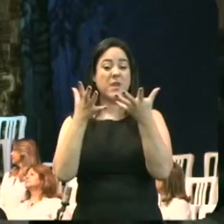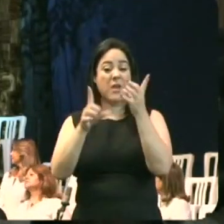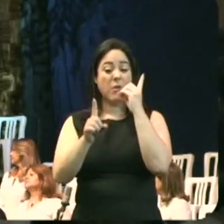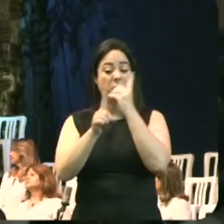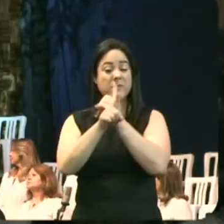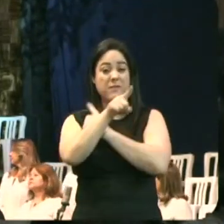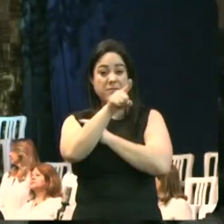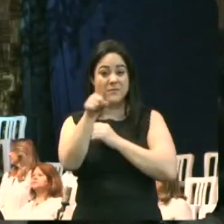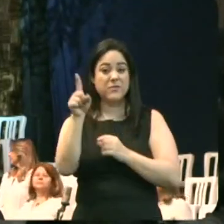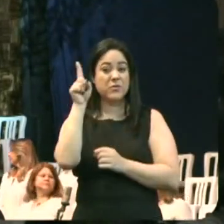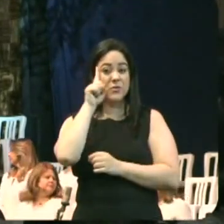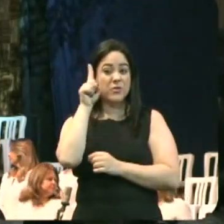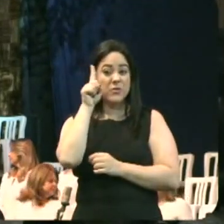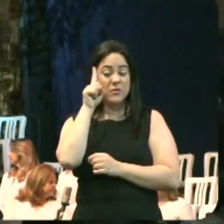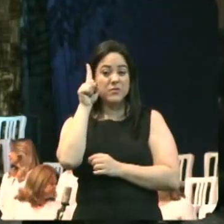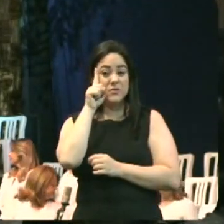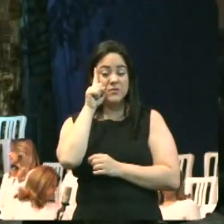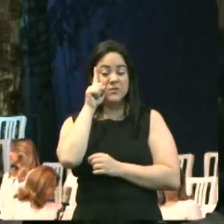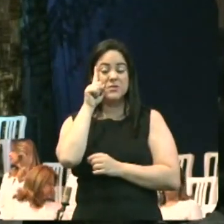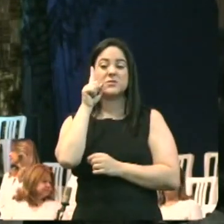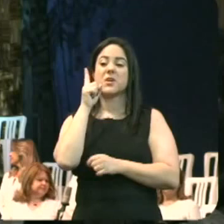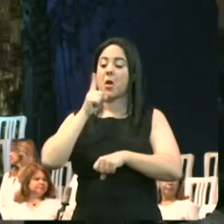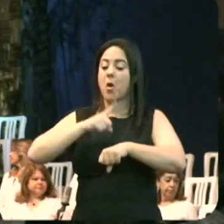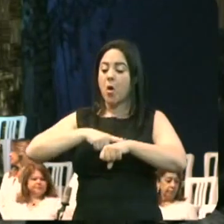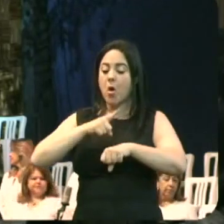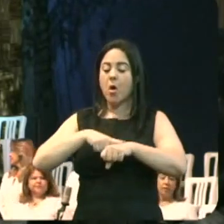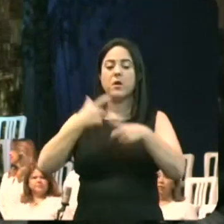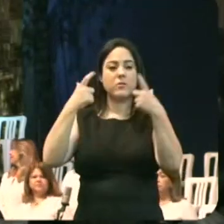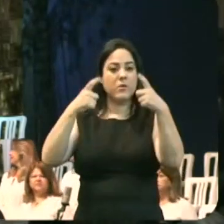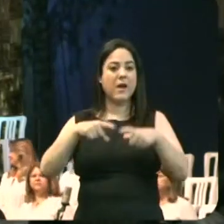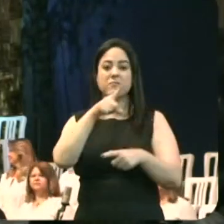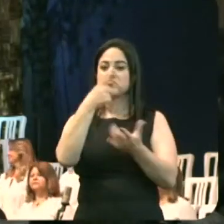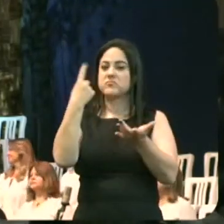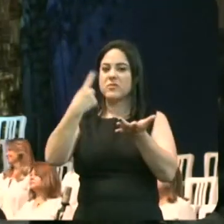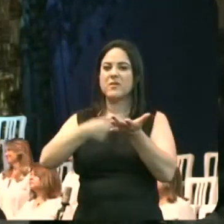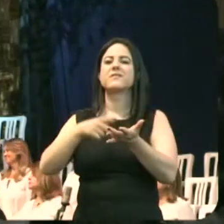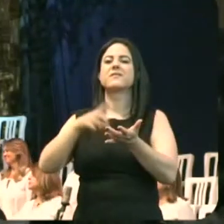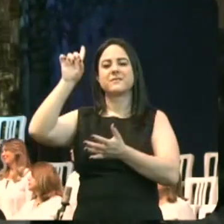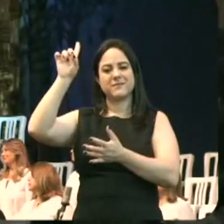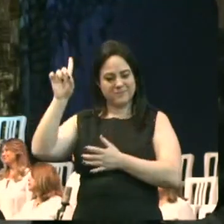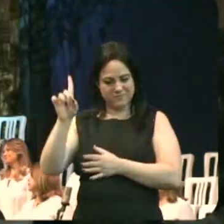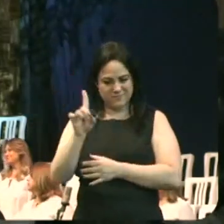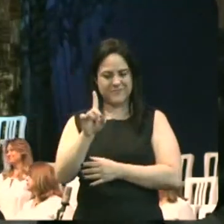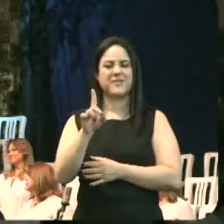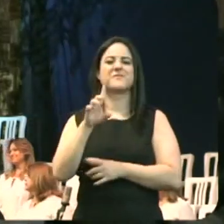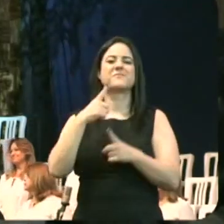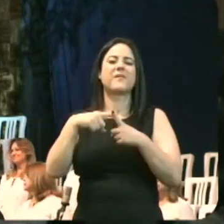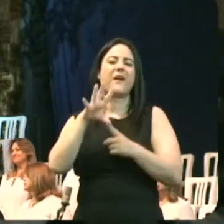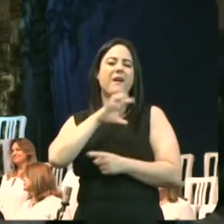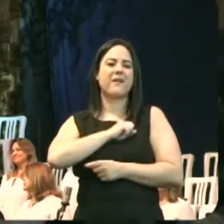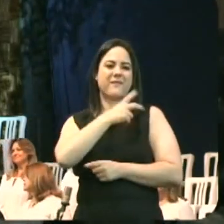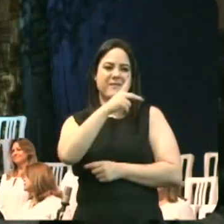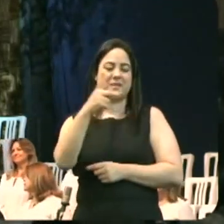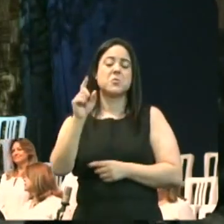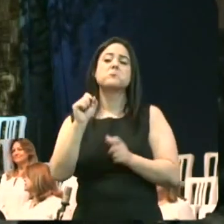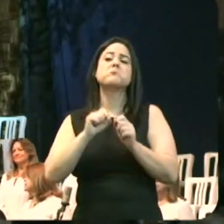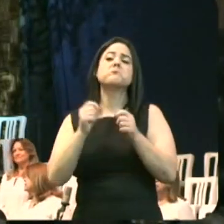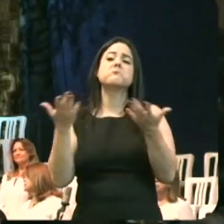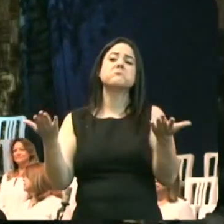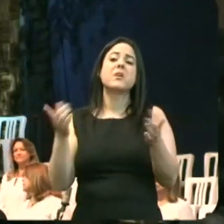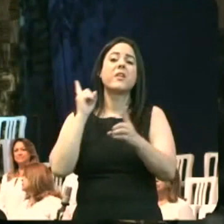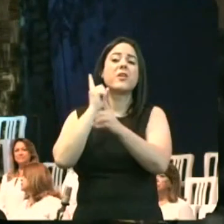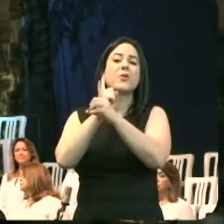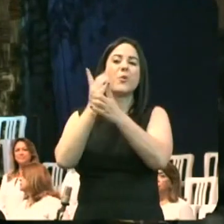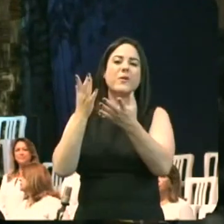você todo dia. A hora e o lugar você marca, Ele vai, porque Ele ama você, tá? E o que você faz nesse